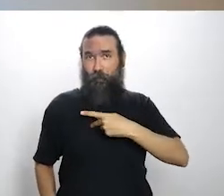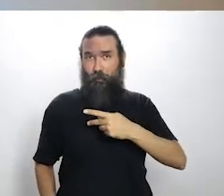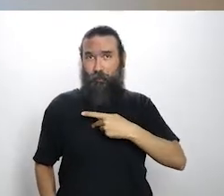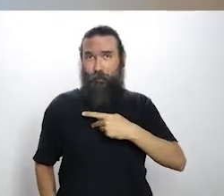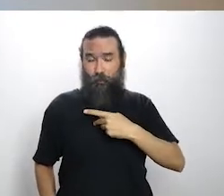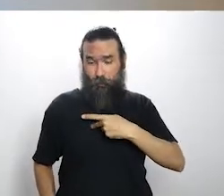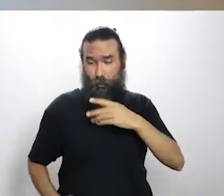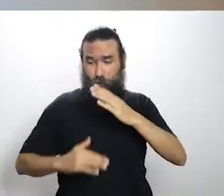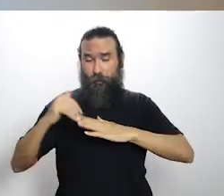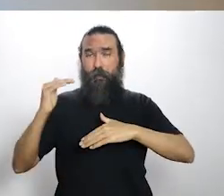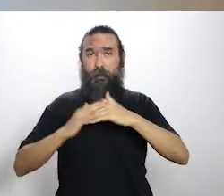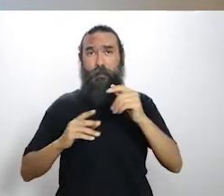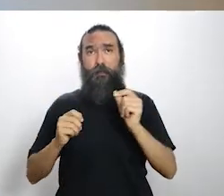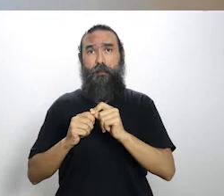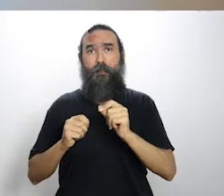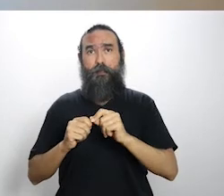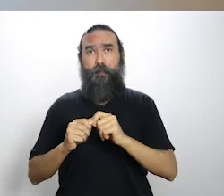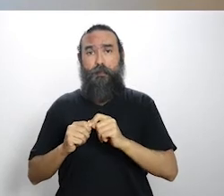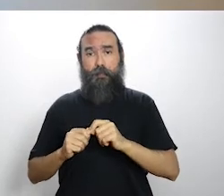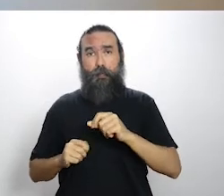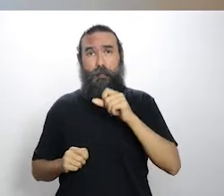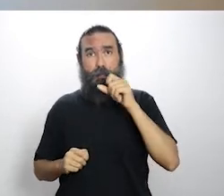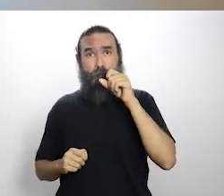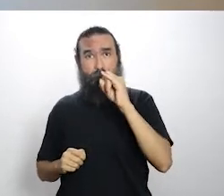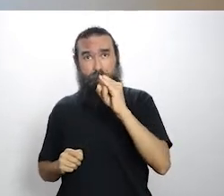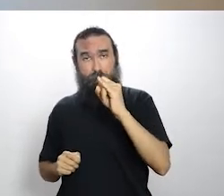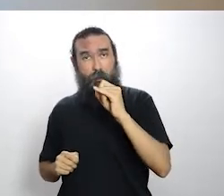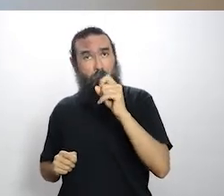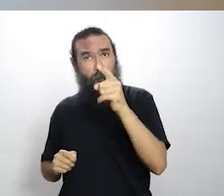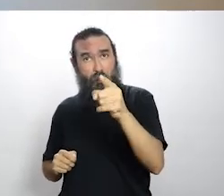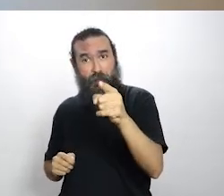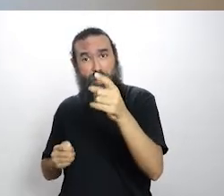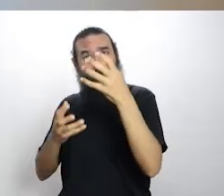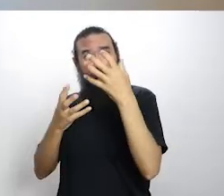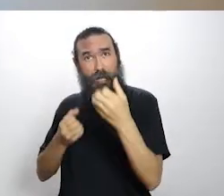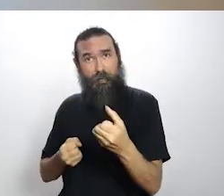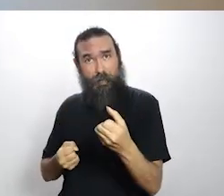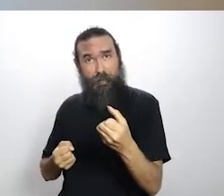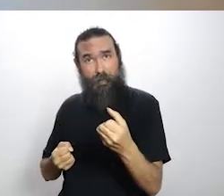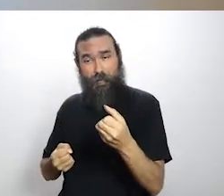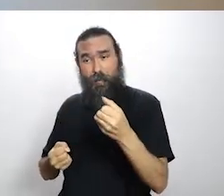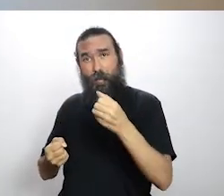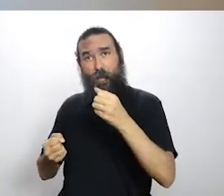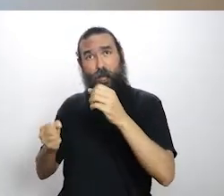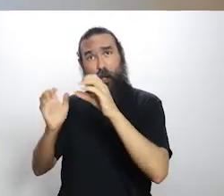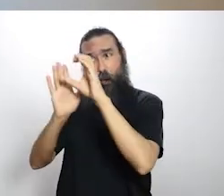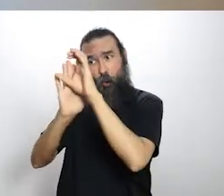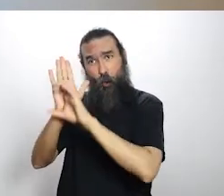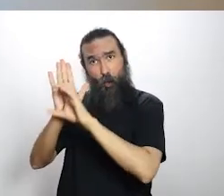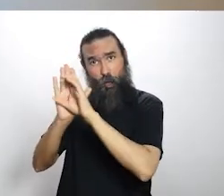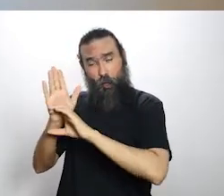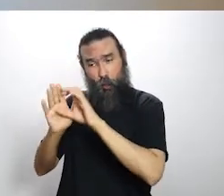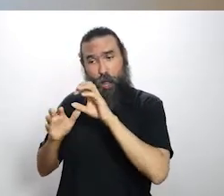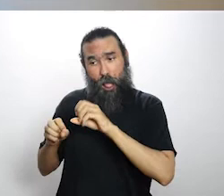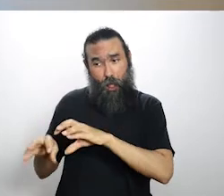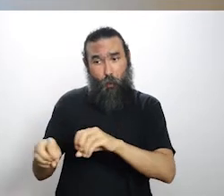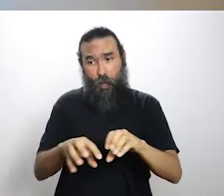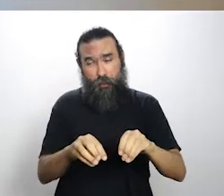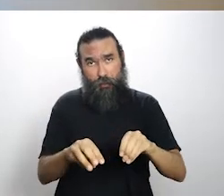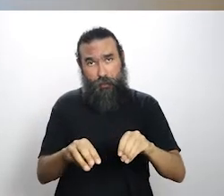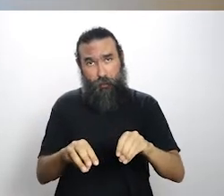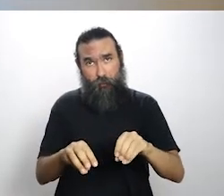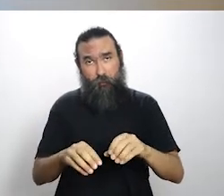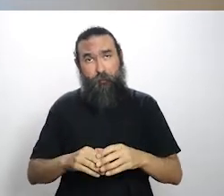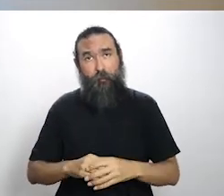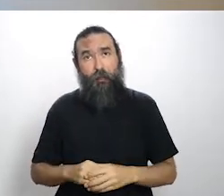currículo, se isso vai contar como sei lá, como